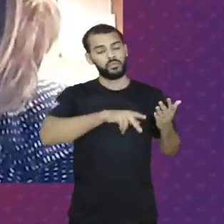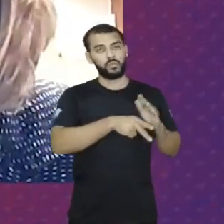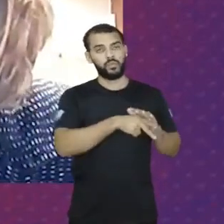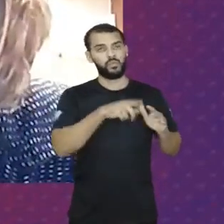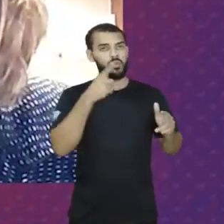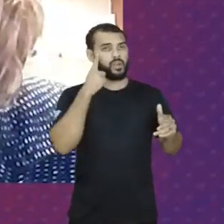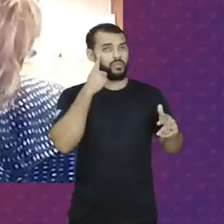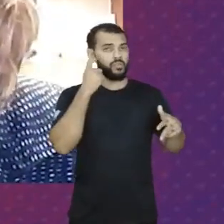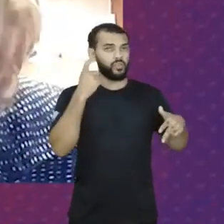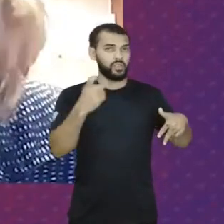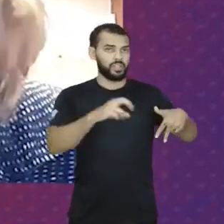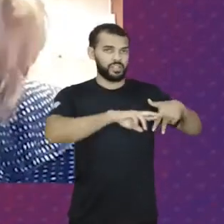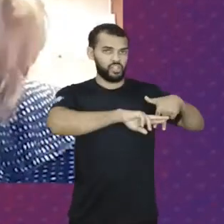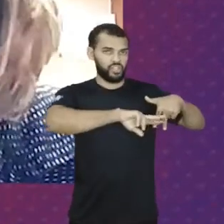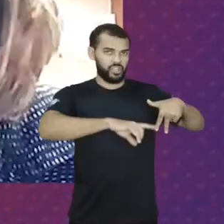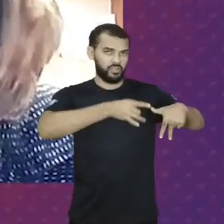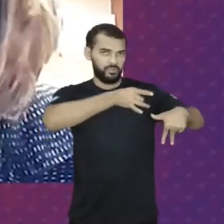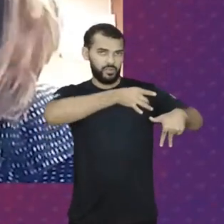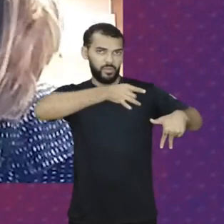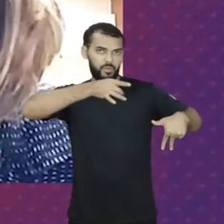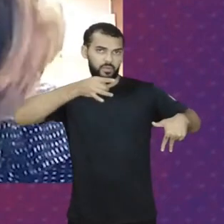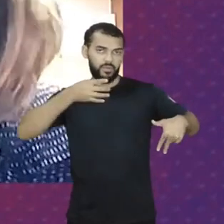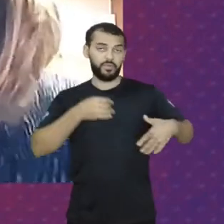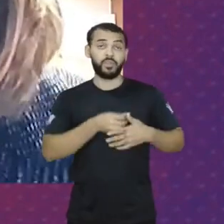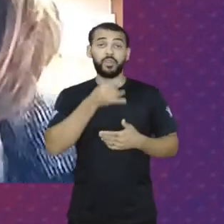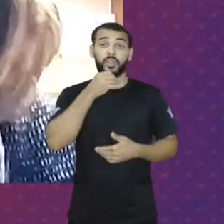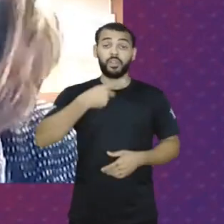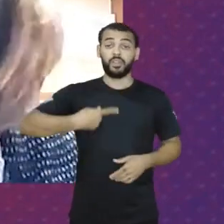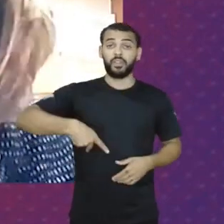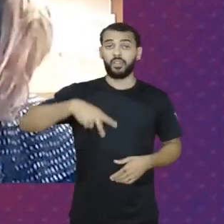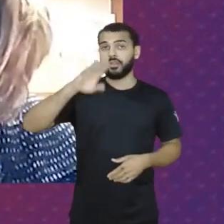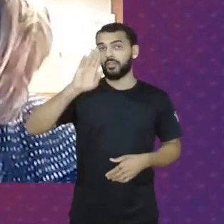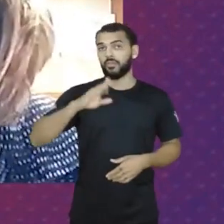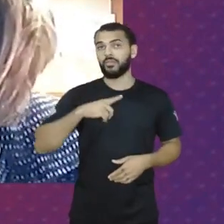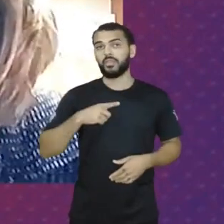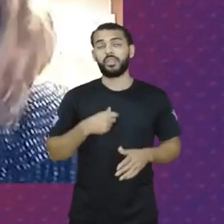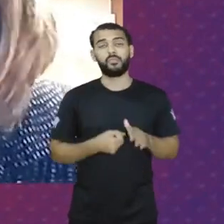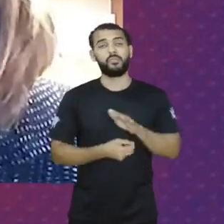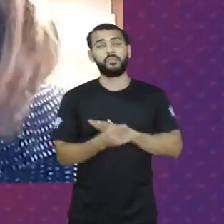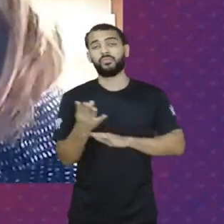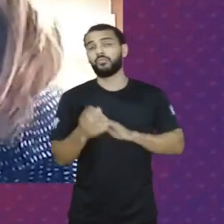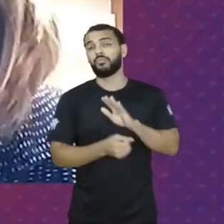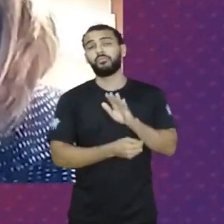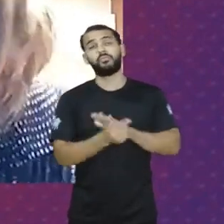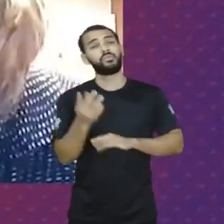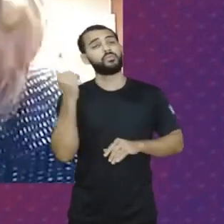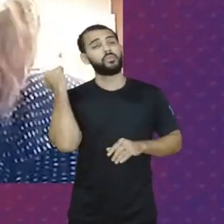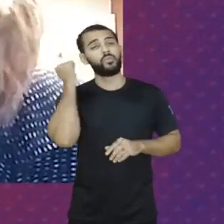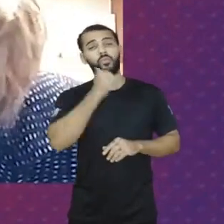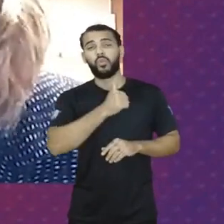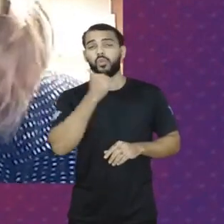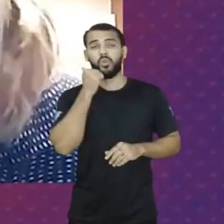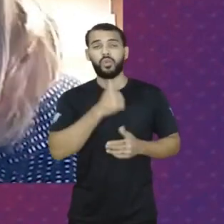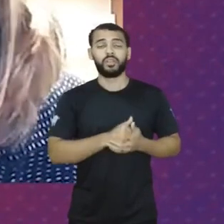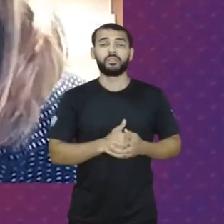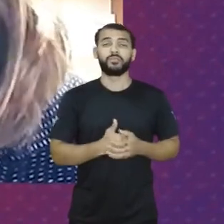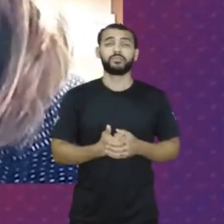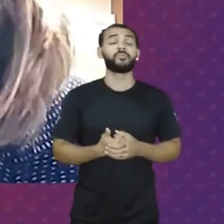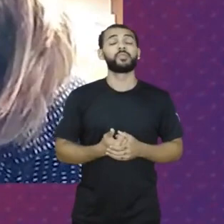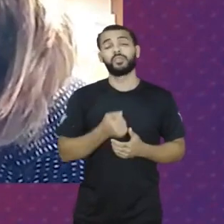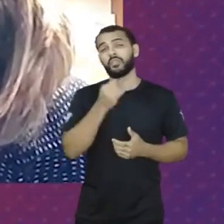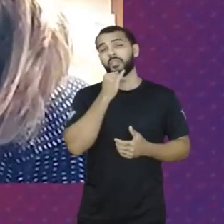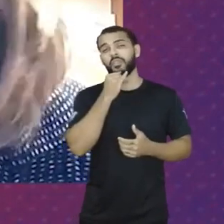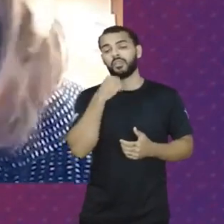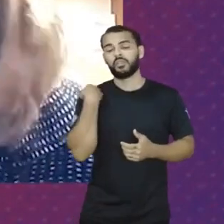no Brasil nós temos milhões de mulheres que têm medo de voltar para casa. Então, são mulheres, veja, quando nós estamos